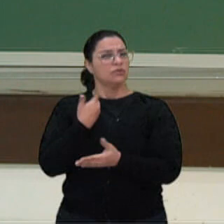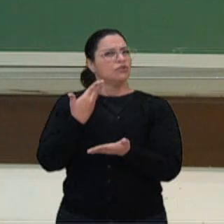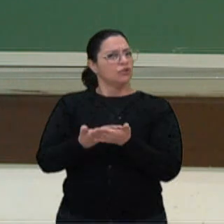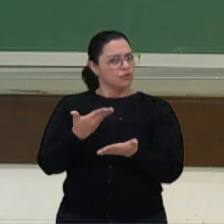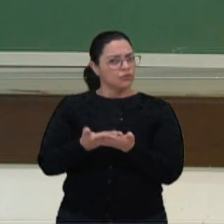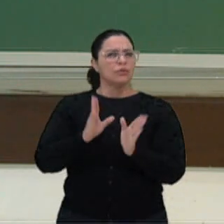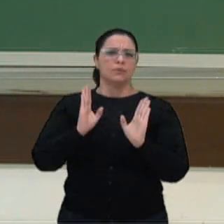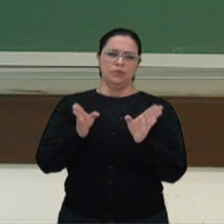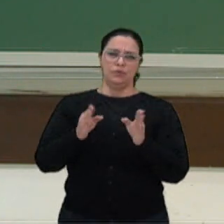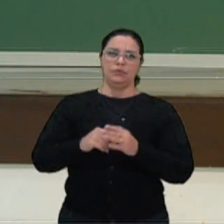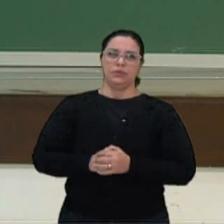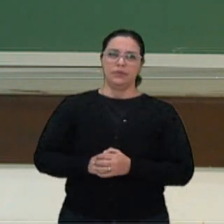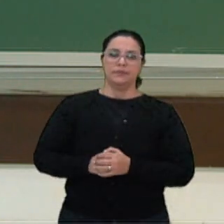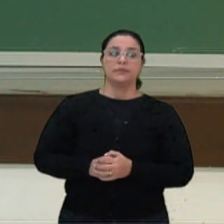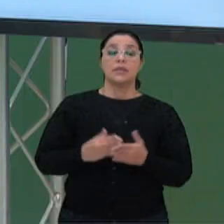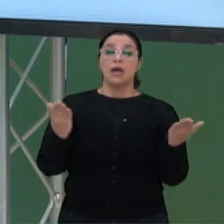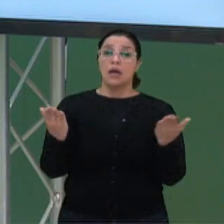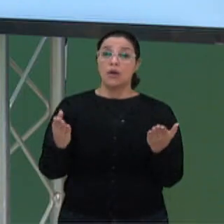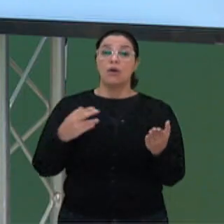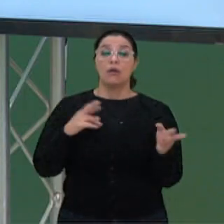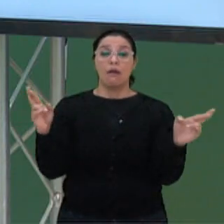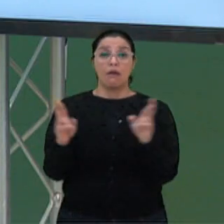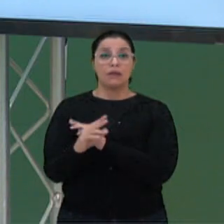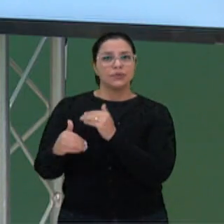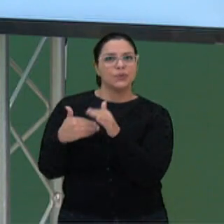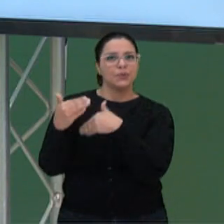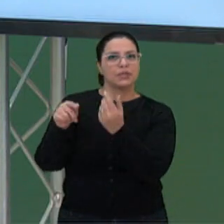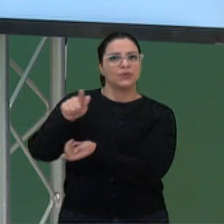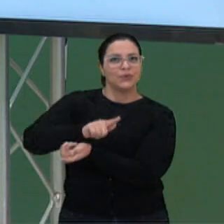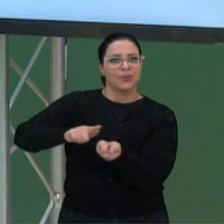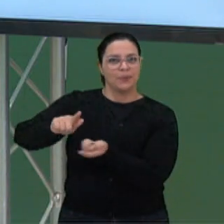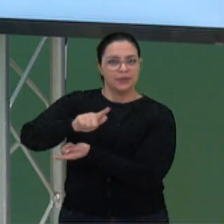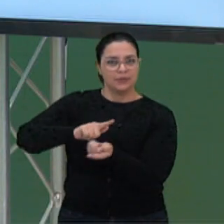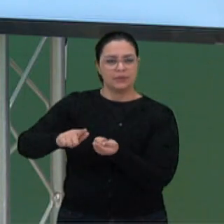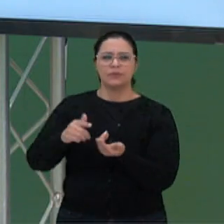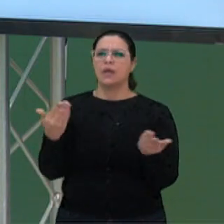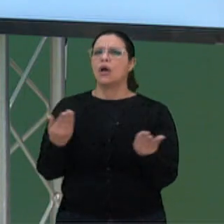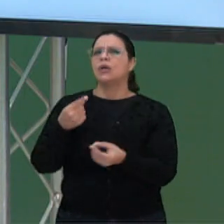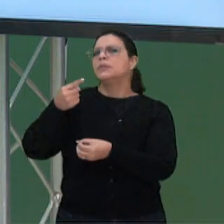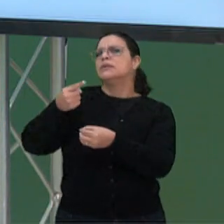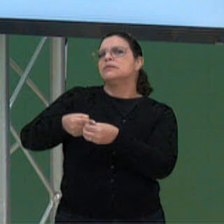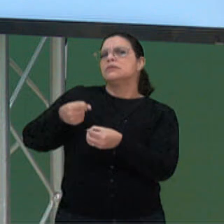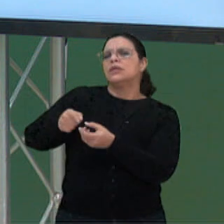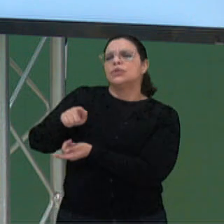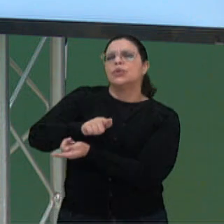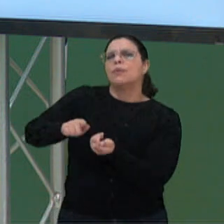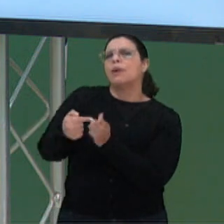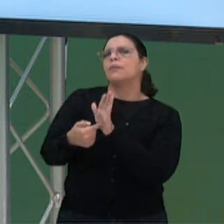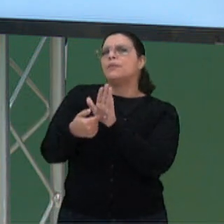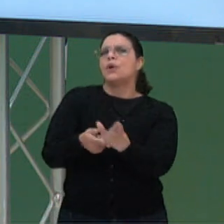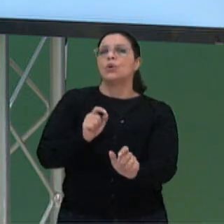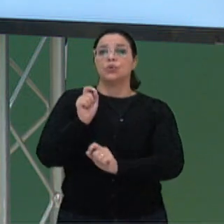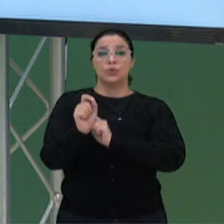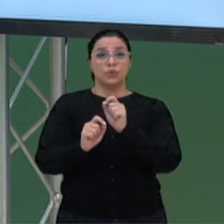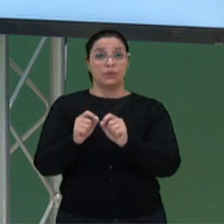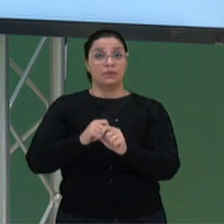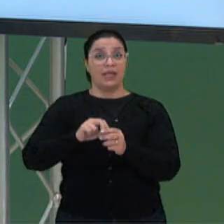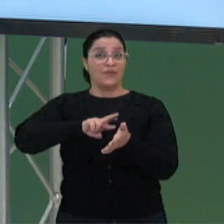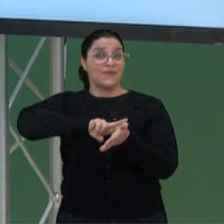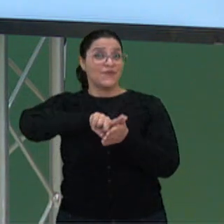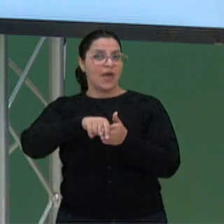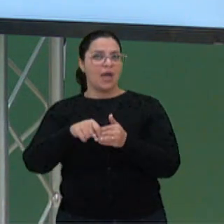longo das nossas aulas. Então, tudo relacionado a esse processo de globalização. O que uma cidade global apresenta?